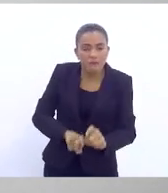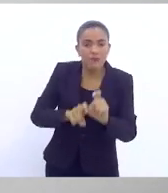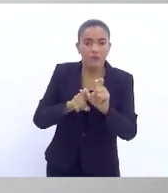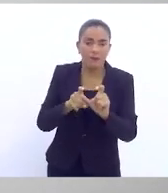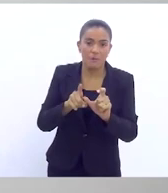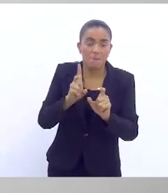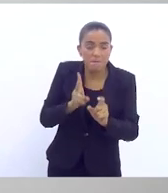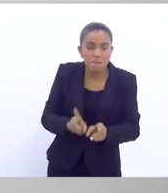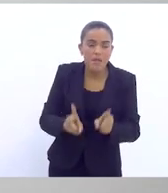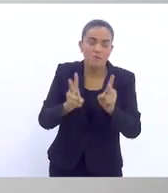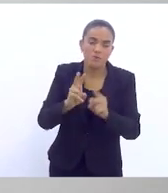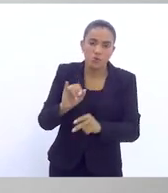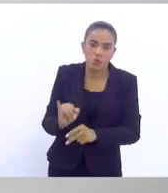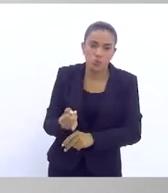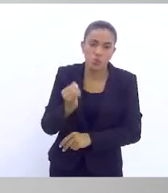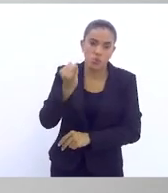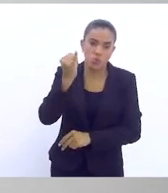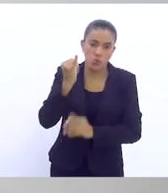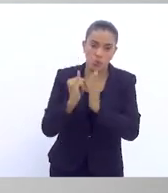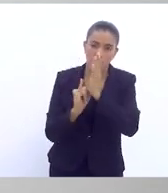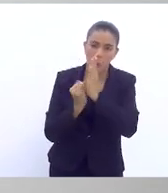com juros escorchantes